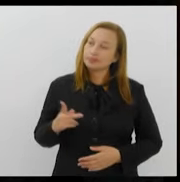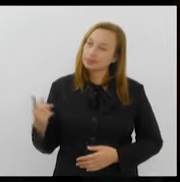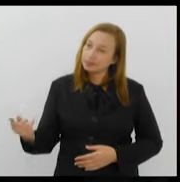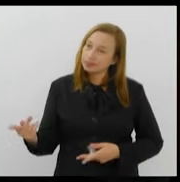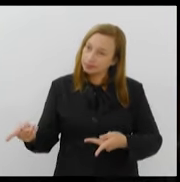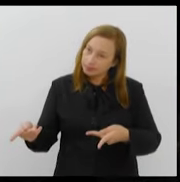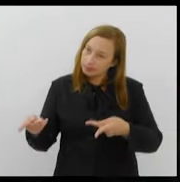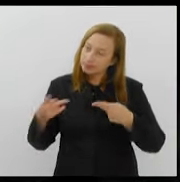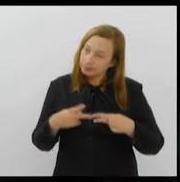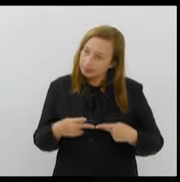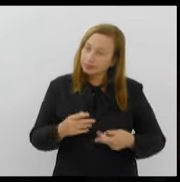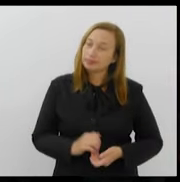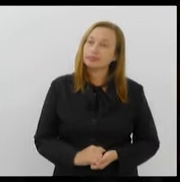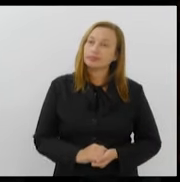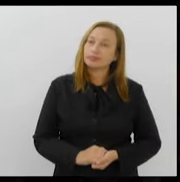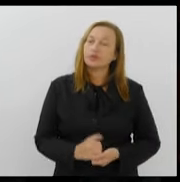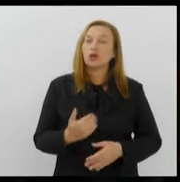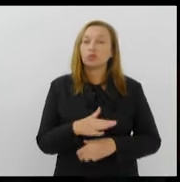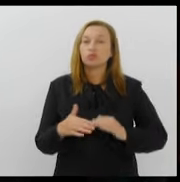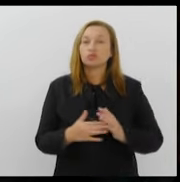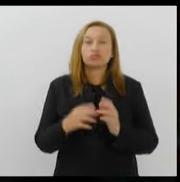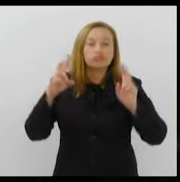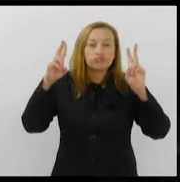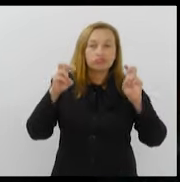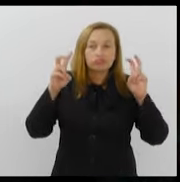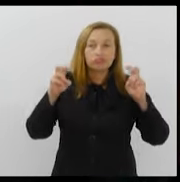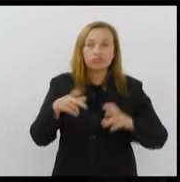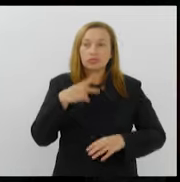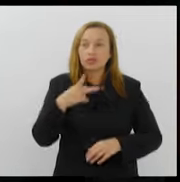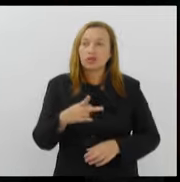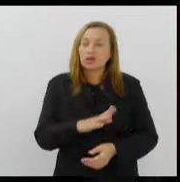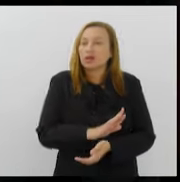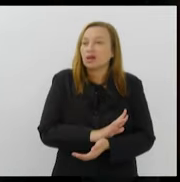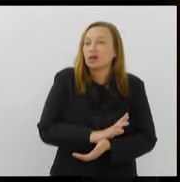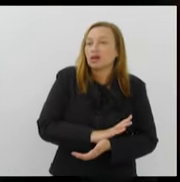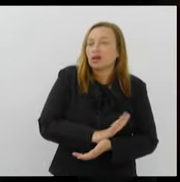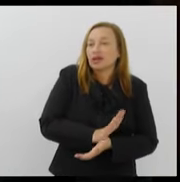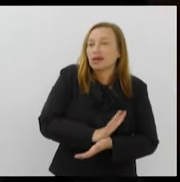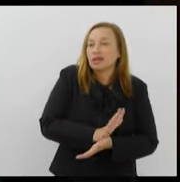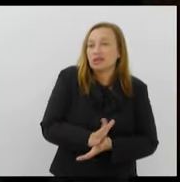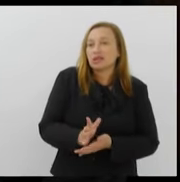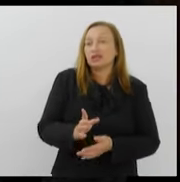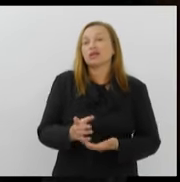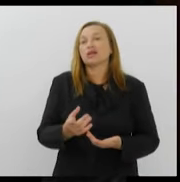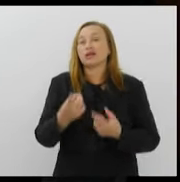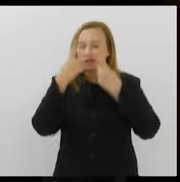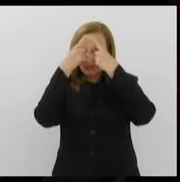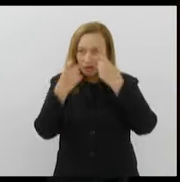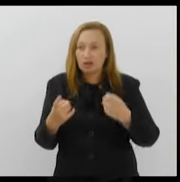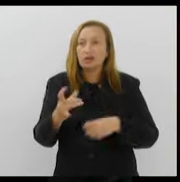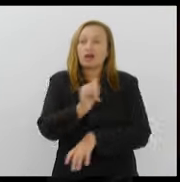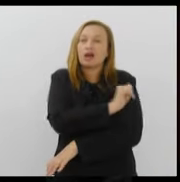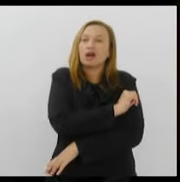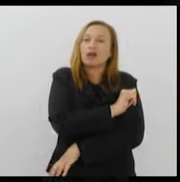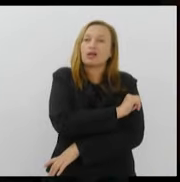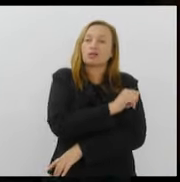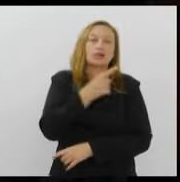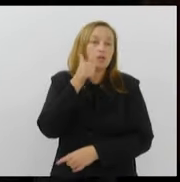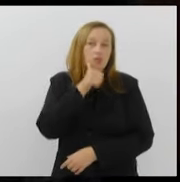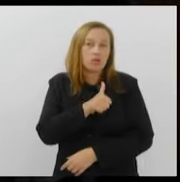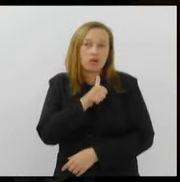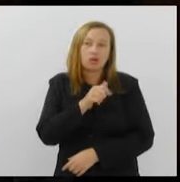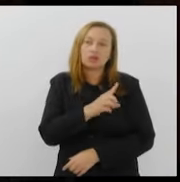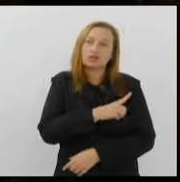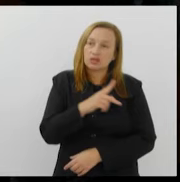dizer, todos os temas que a gente trata, de racismo, a violência, a estudante, a mulher, a